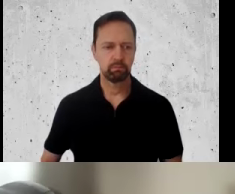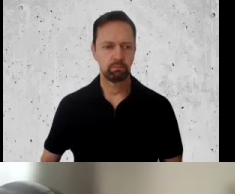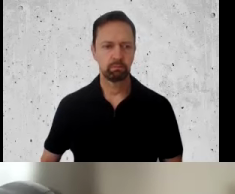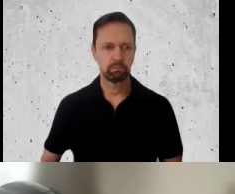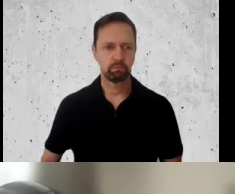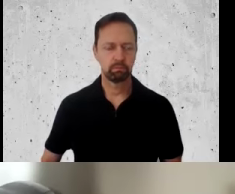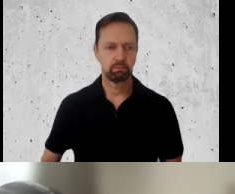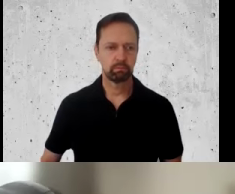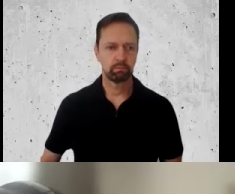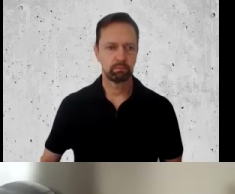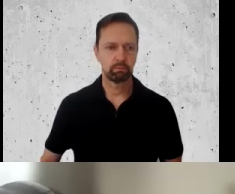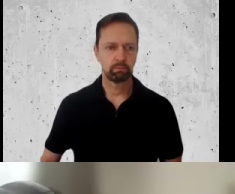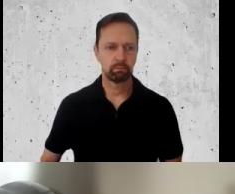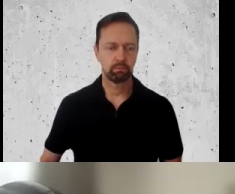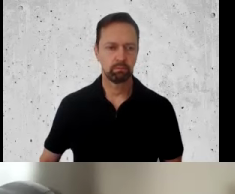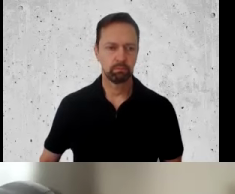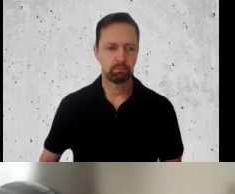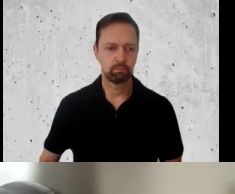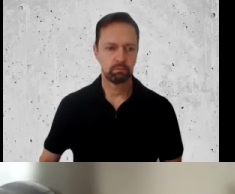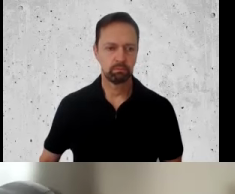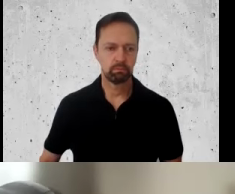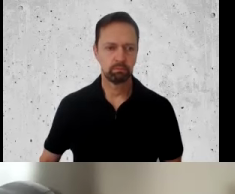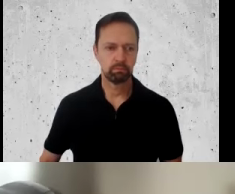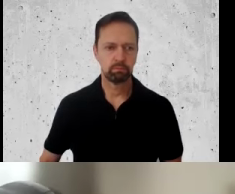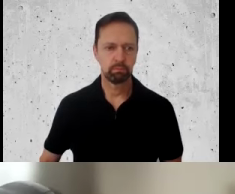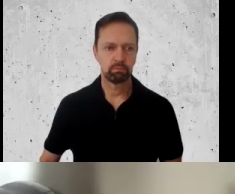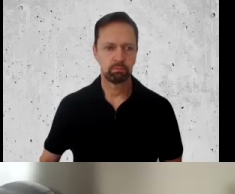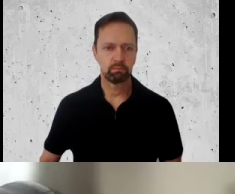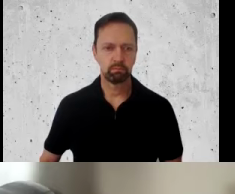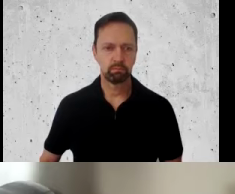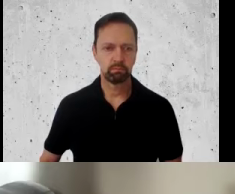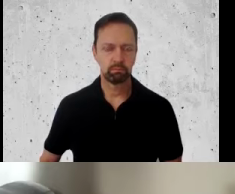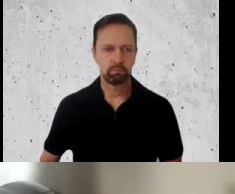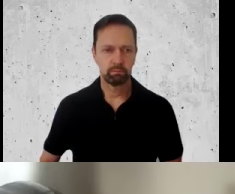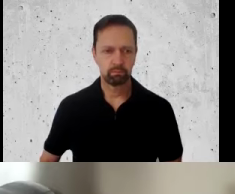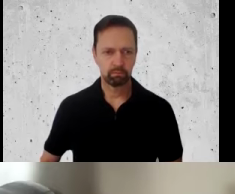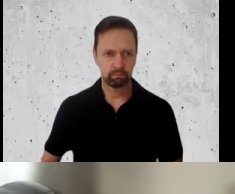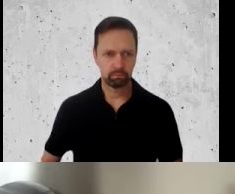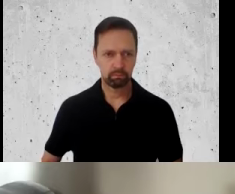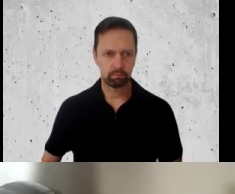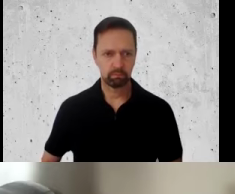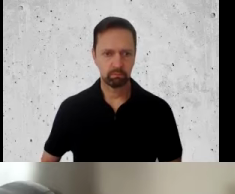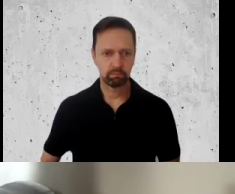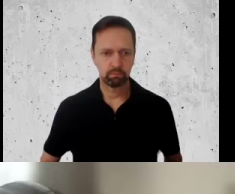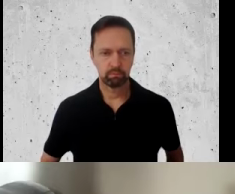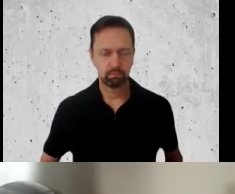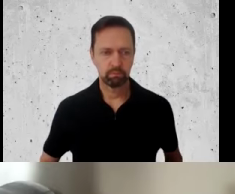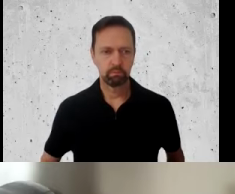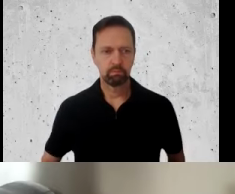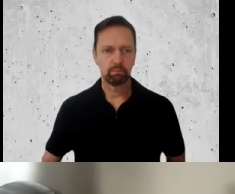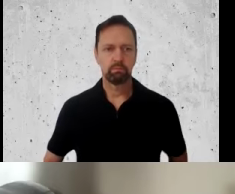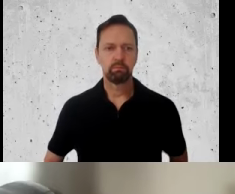países. Então, acho que seria interessante assim vocês tentarem agora condensar como que a gente explica essa